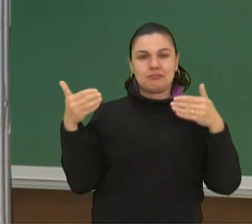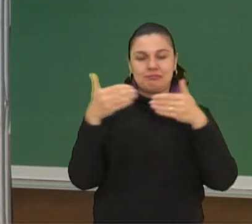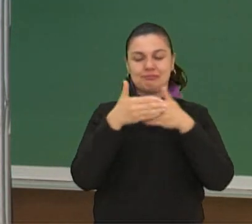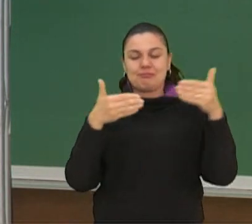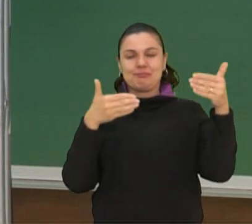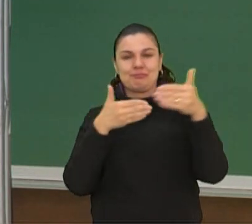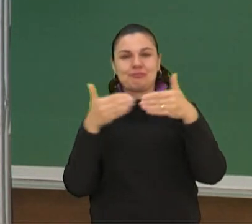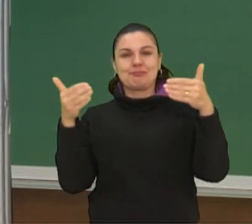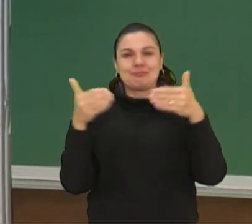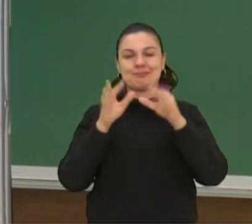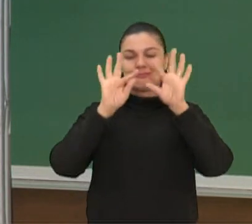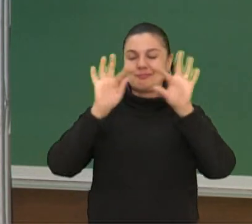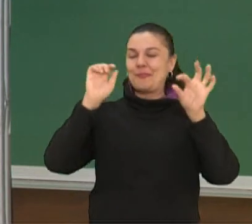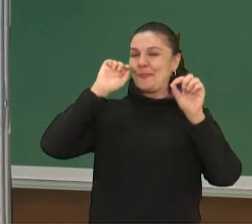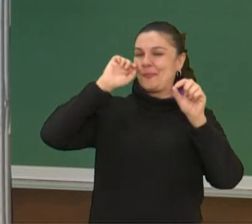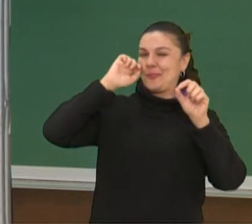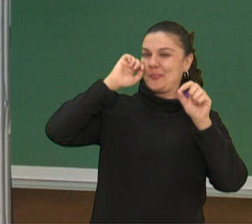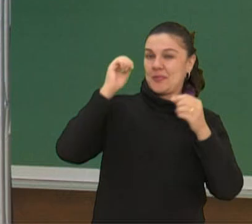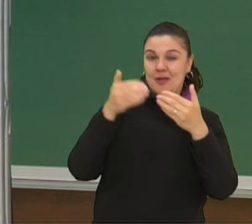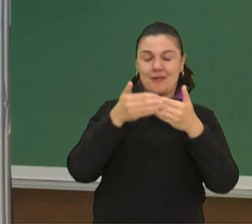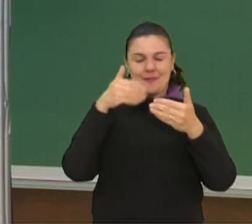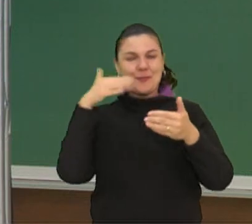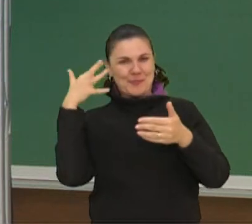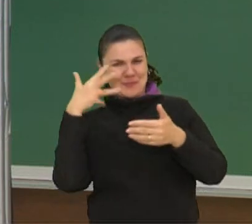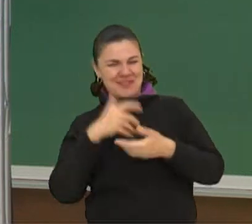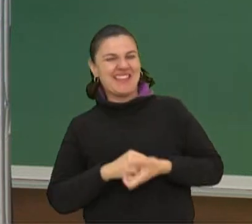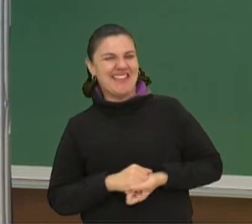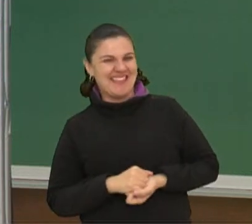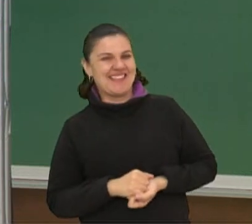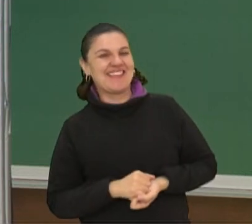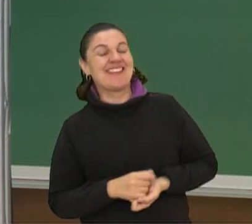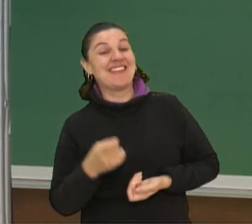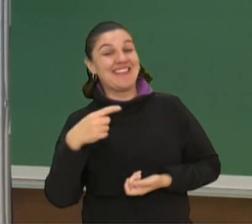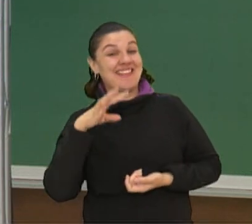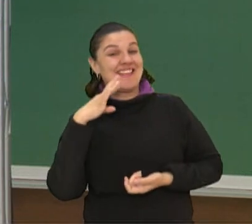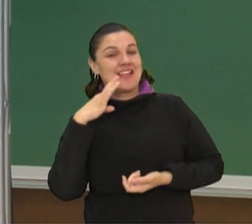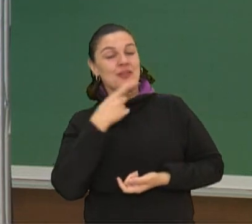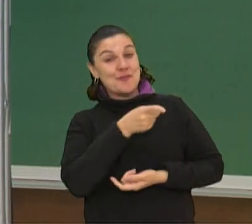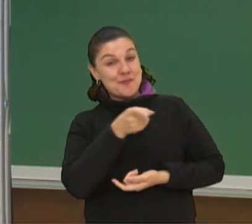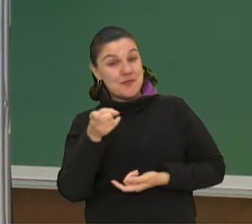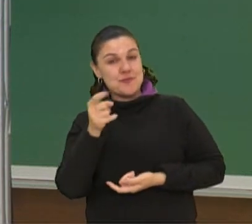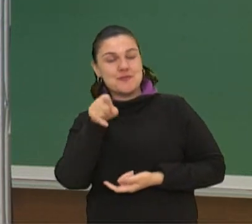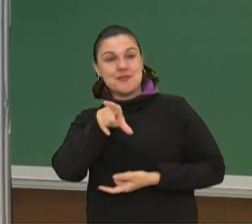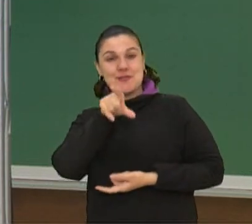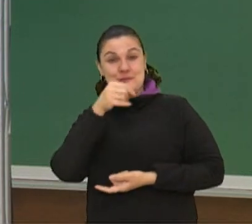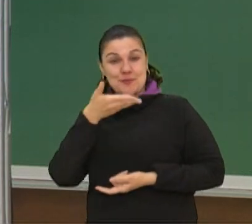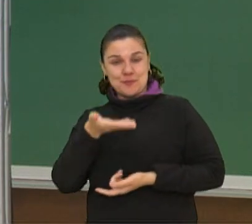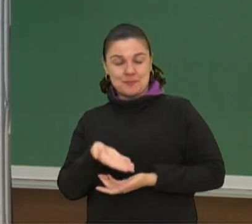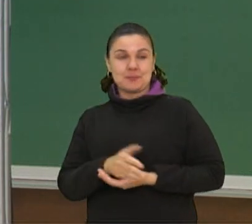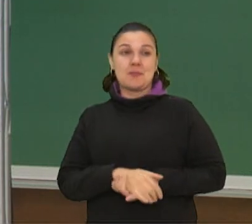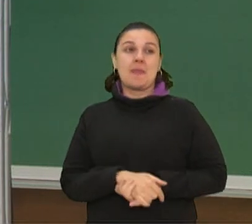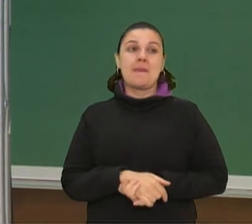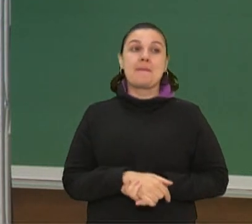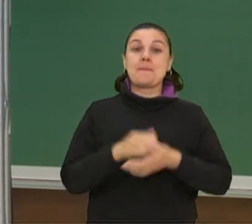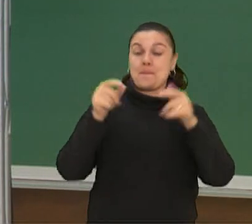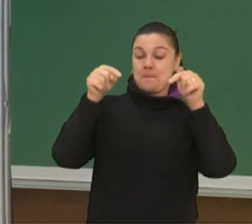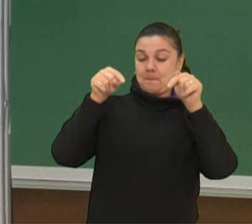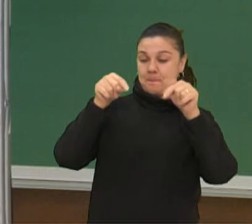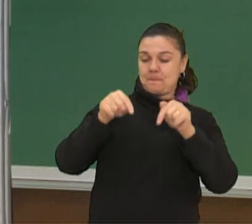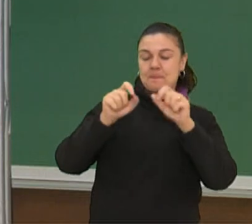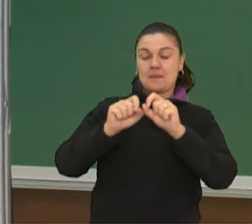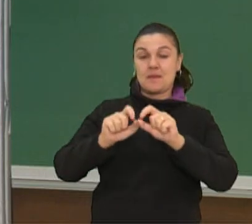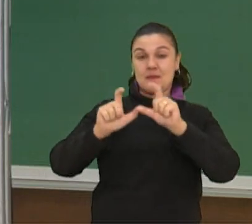Muito bem, pessoal. E aí, conseguiu fazer uma pesquisa? Você viu quantas frases de Marco Aurélio nós temos